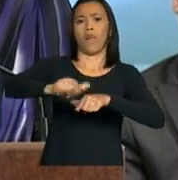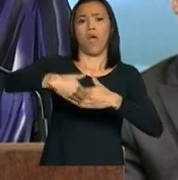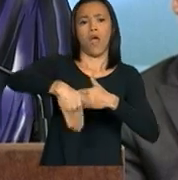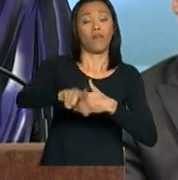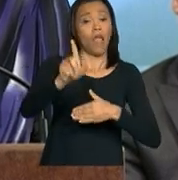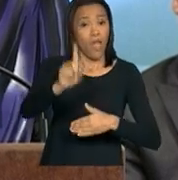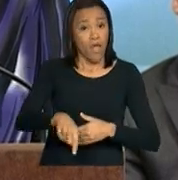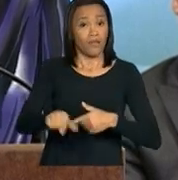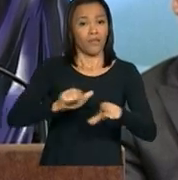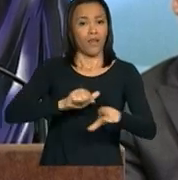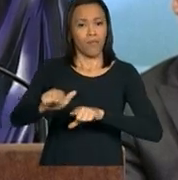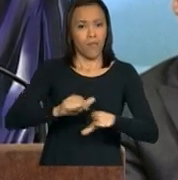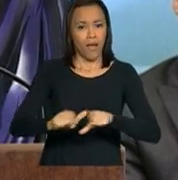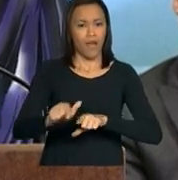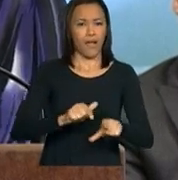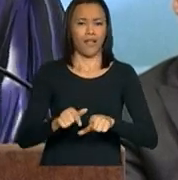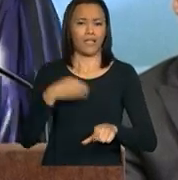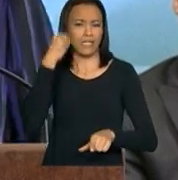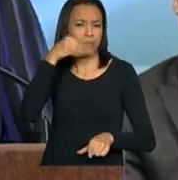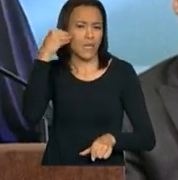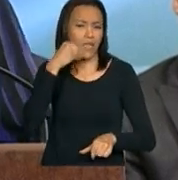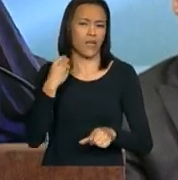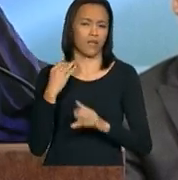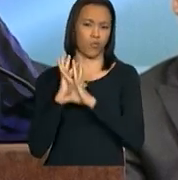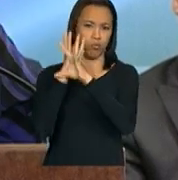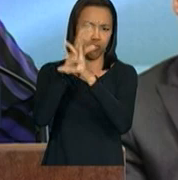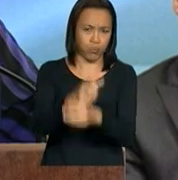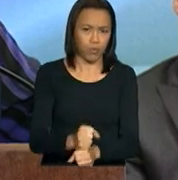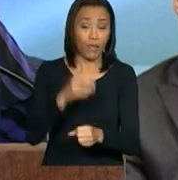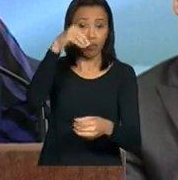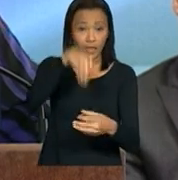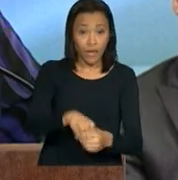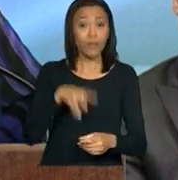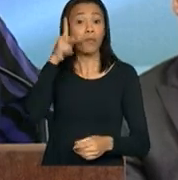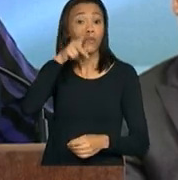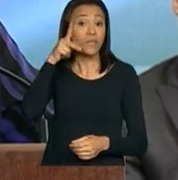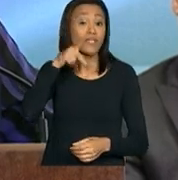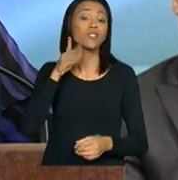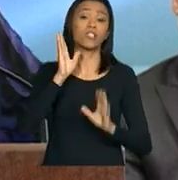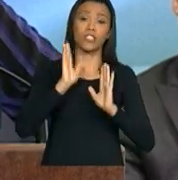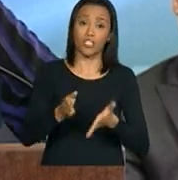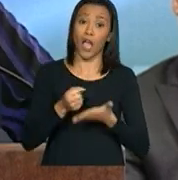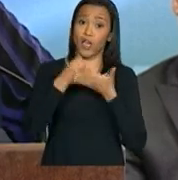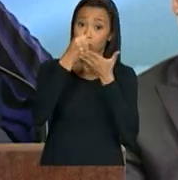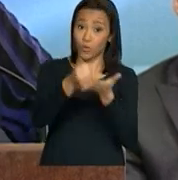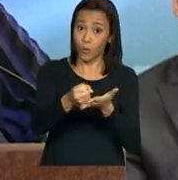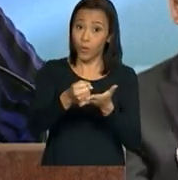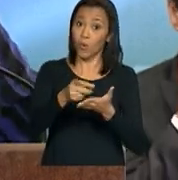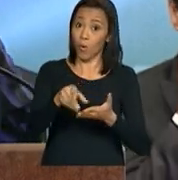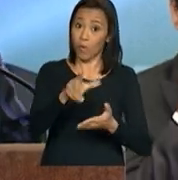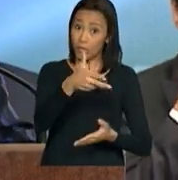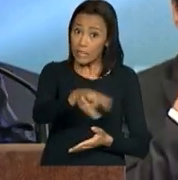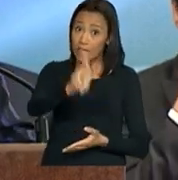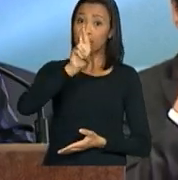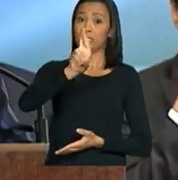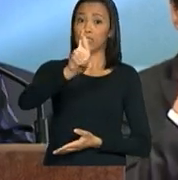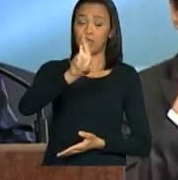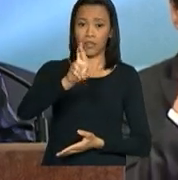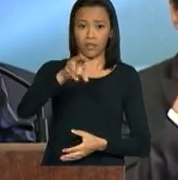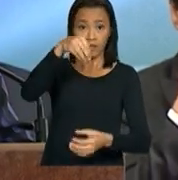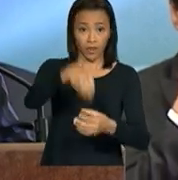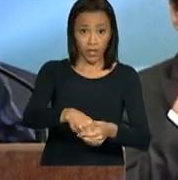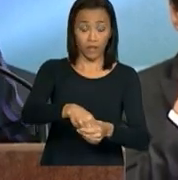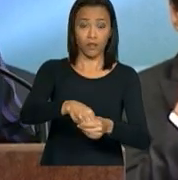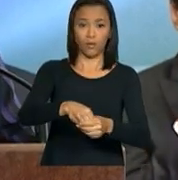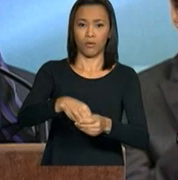público experimentado que participou e ajudou como líder a administração do